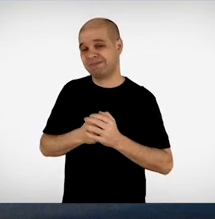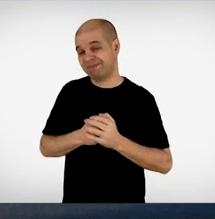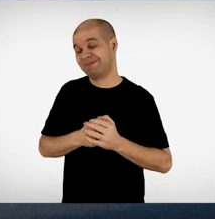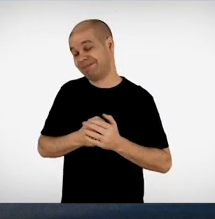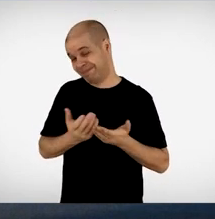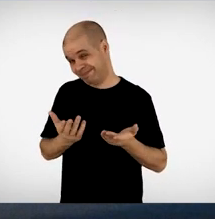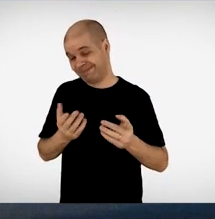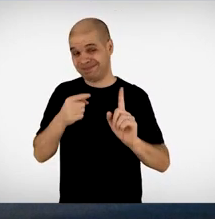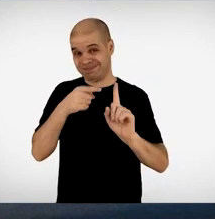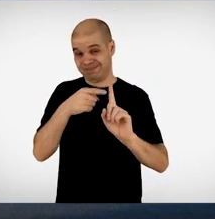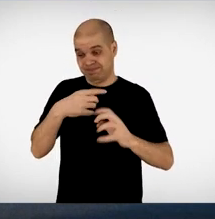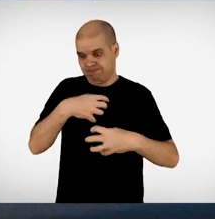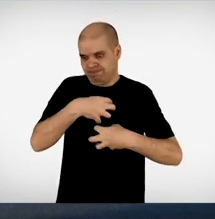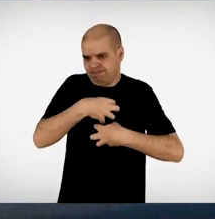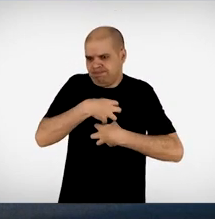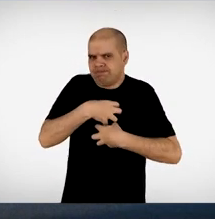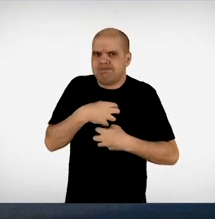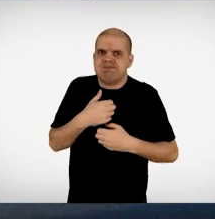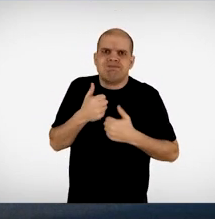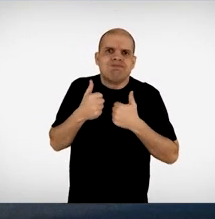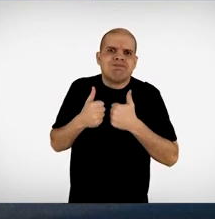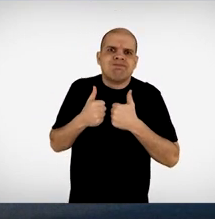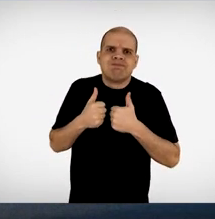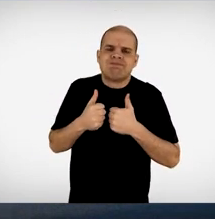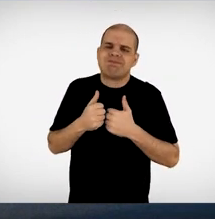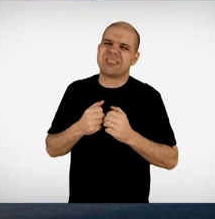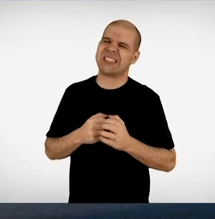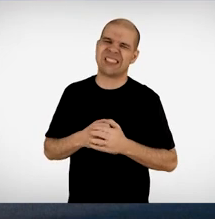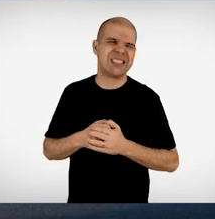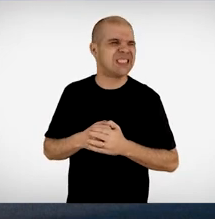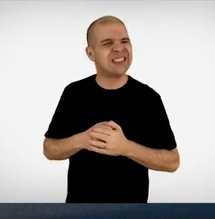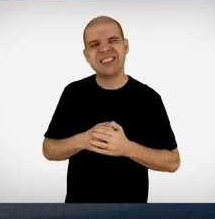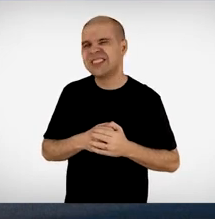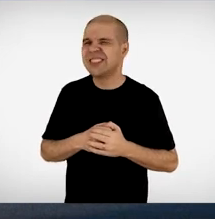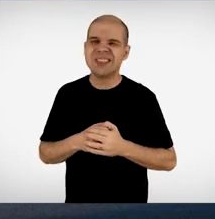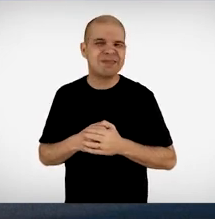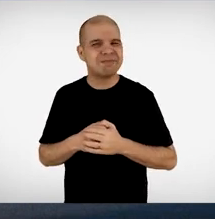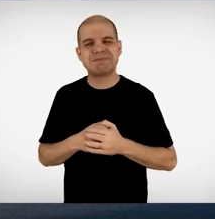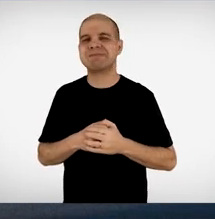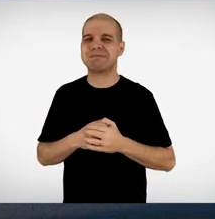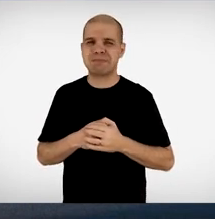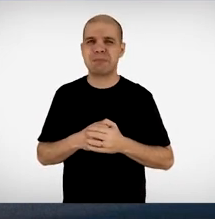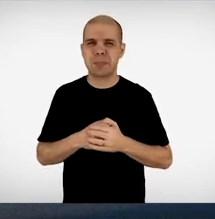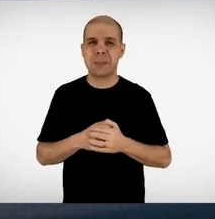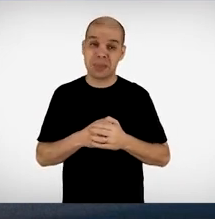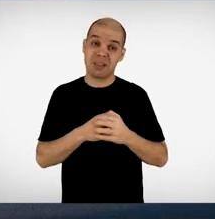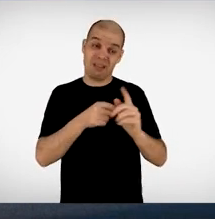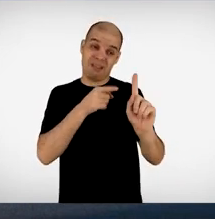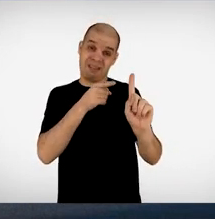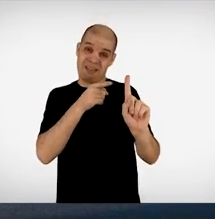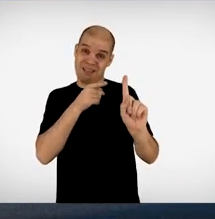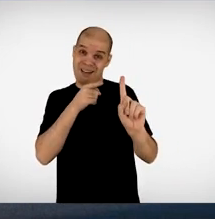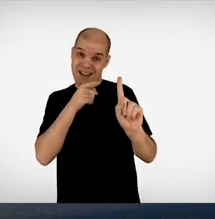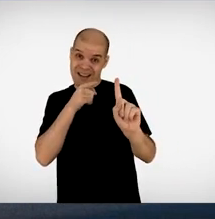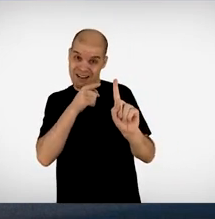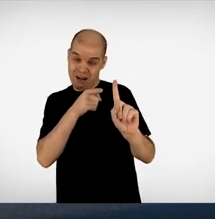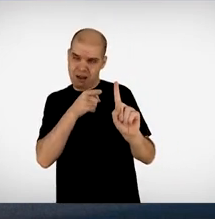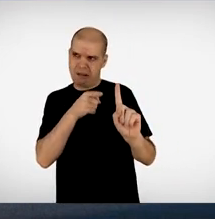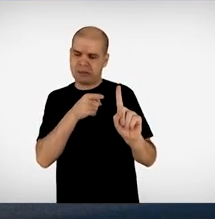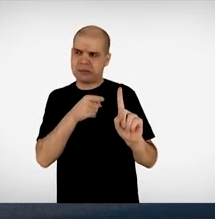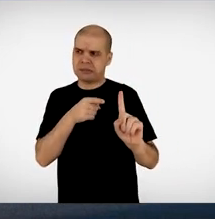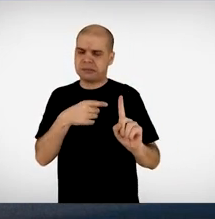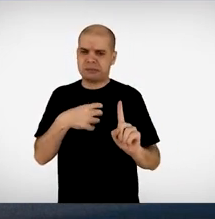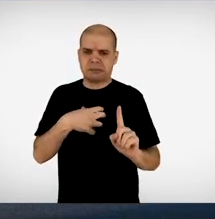né? Eu acho que às vezes ela também não aguenta, né? Só que com a experiência da morte, eu tenho a impressão que ela muda